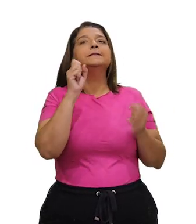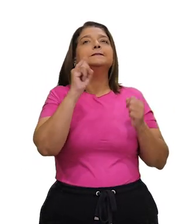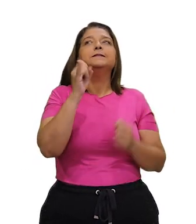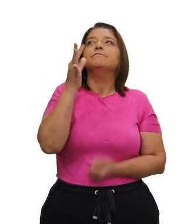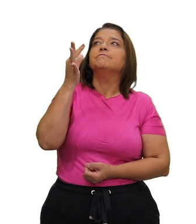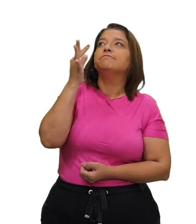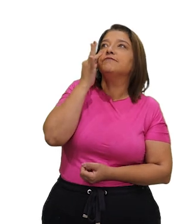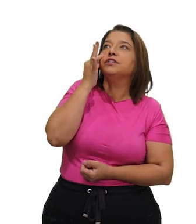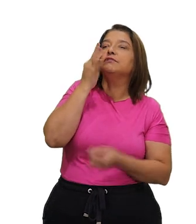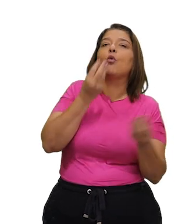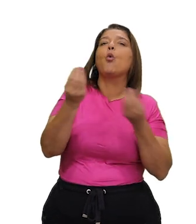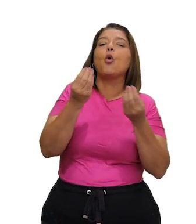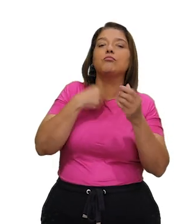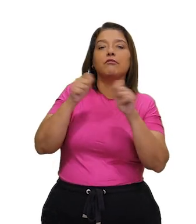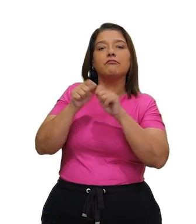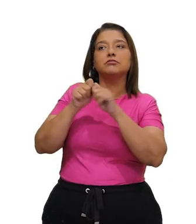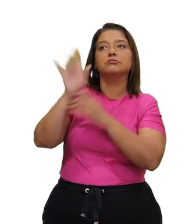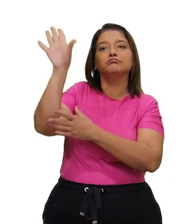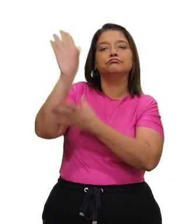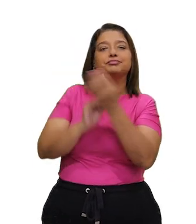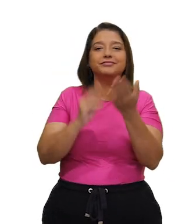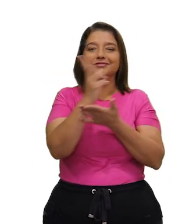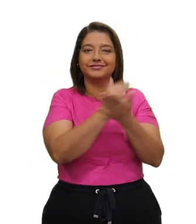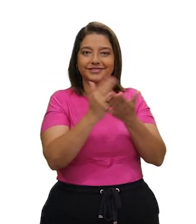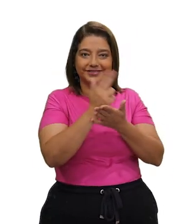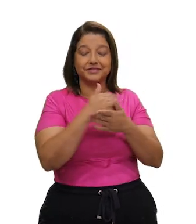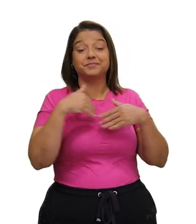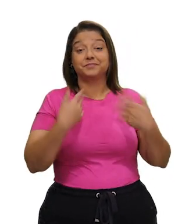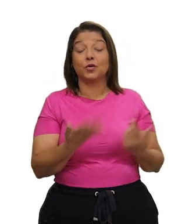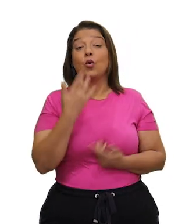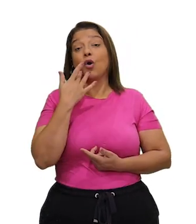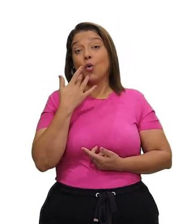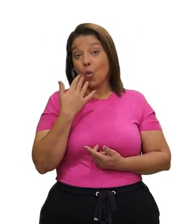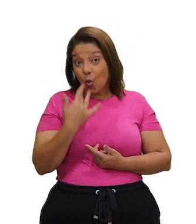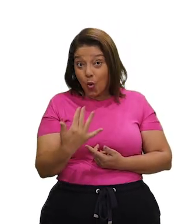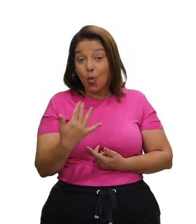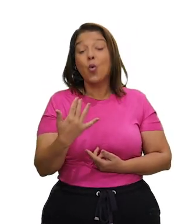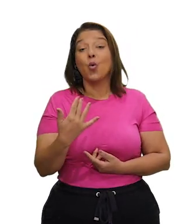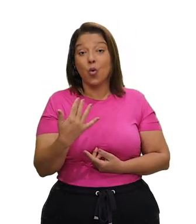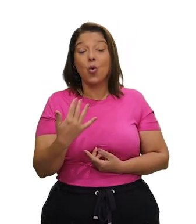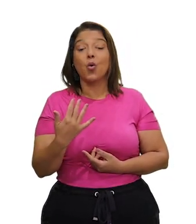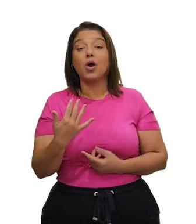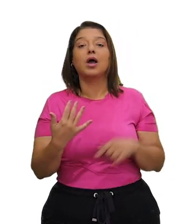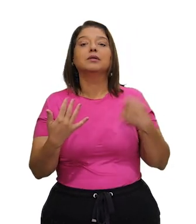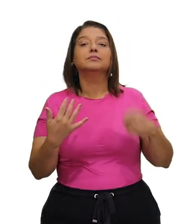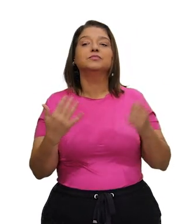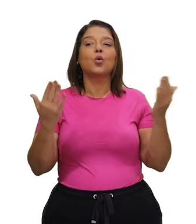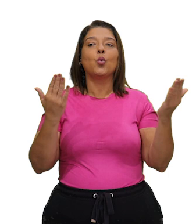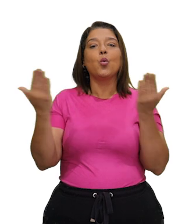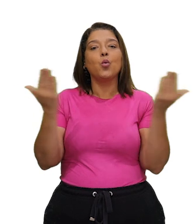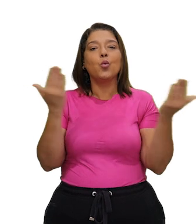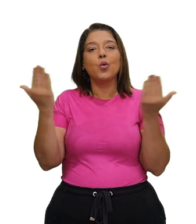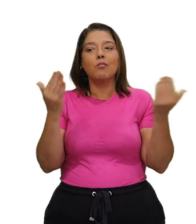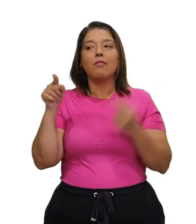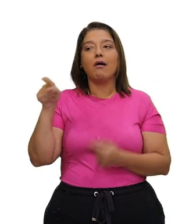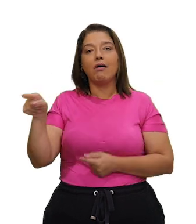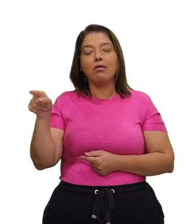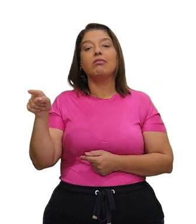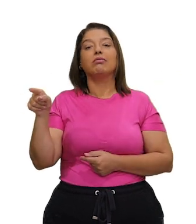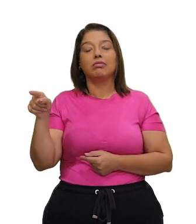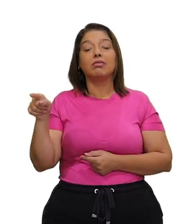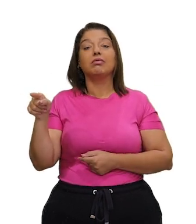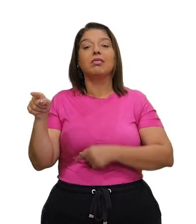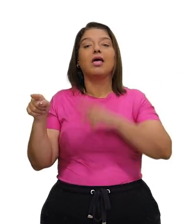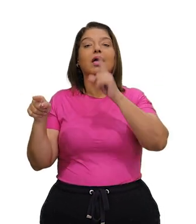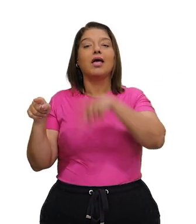aparência deles e a cor é uma coisa que a gente tende a comparar Esses animais com os